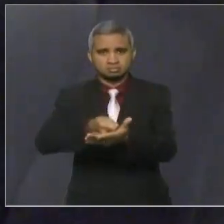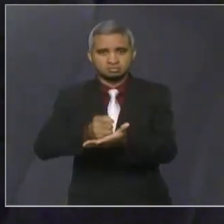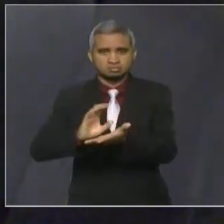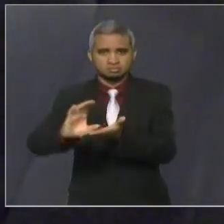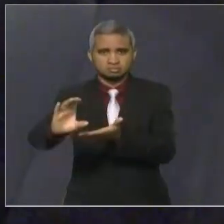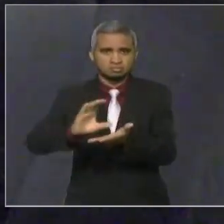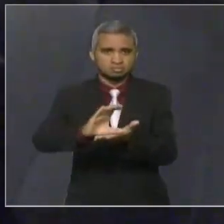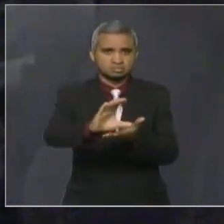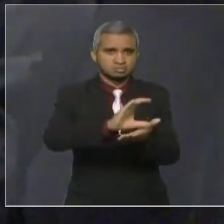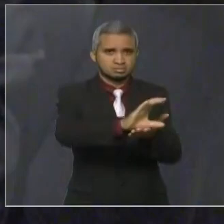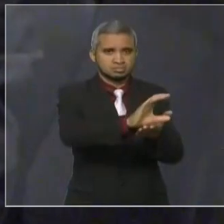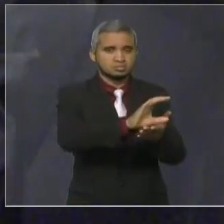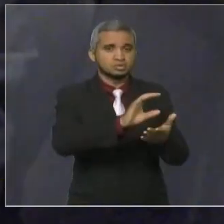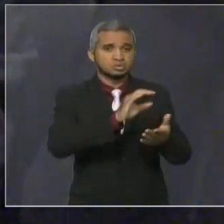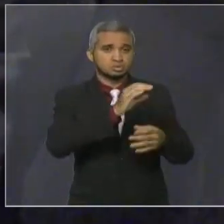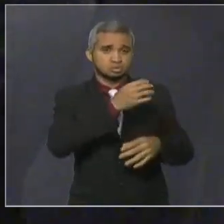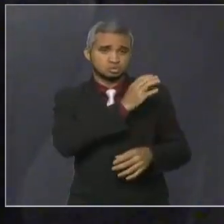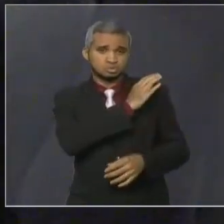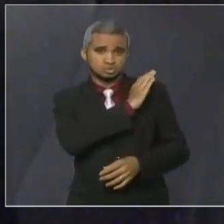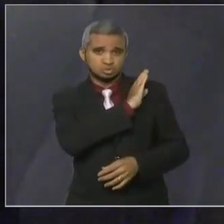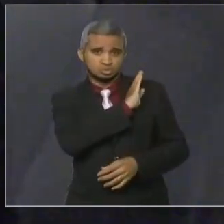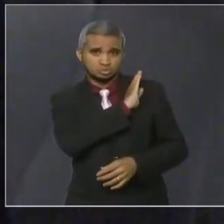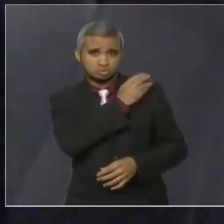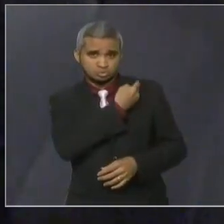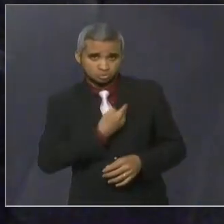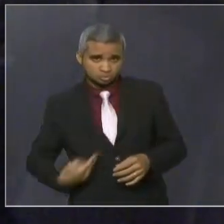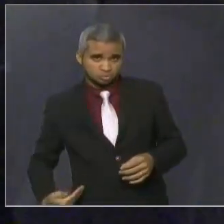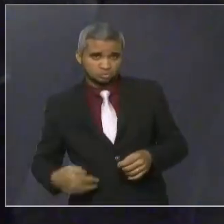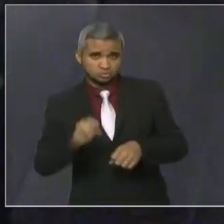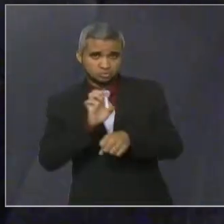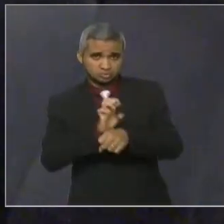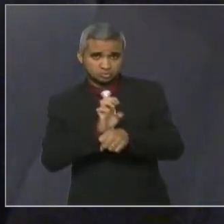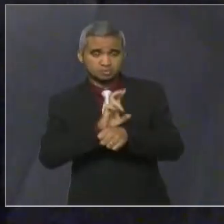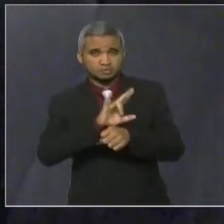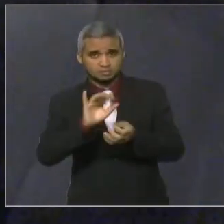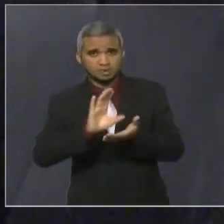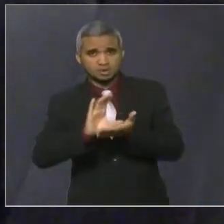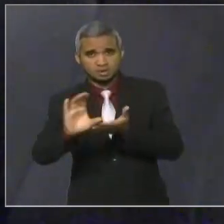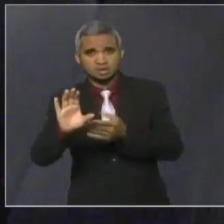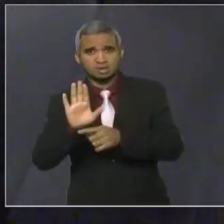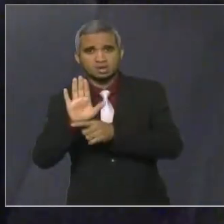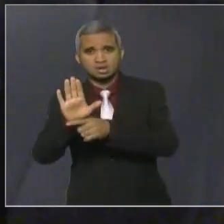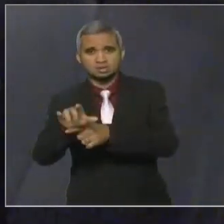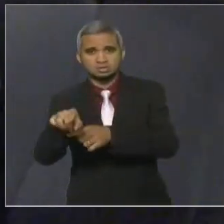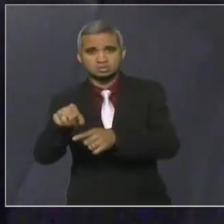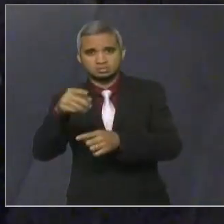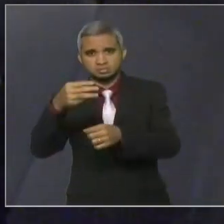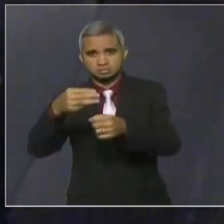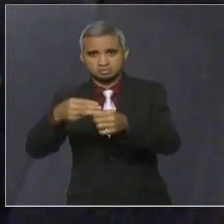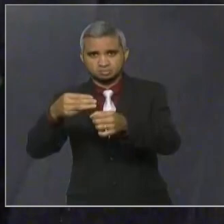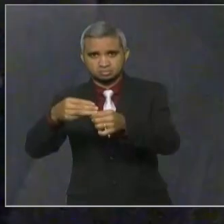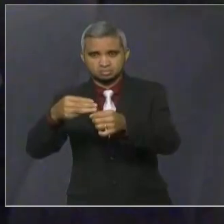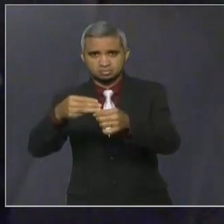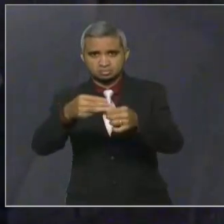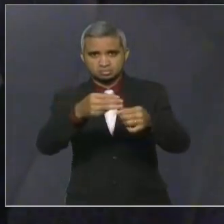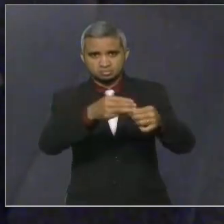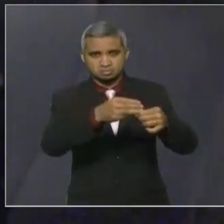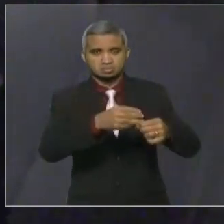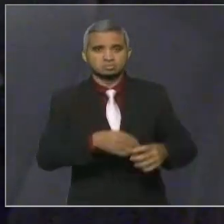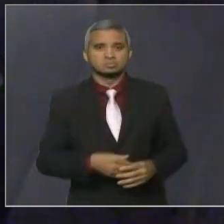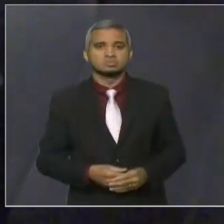a participação do Estado no esquema tripartite que é o Brasil. Acho que a saúde tem muito ainda